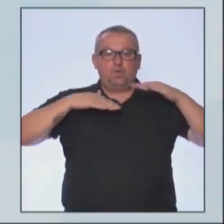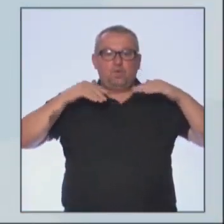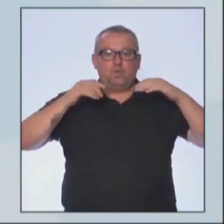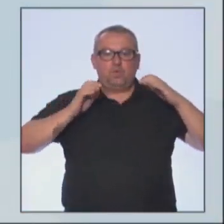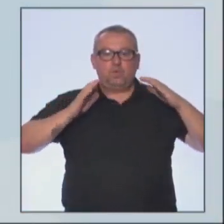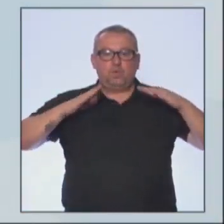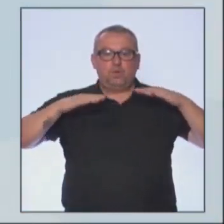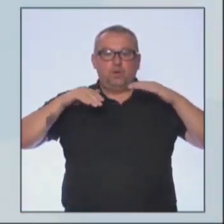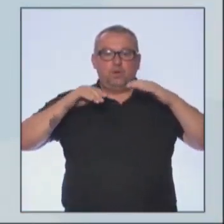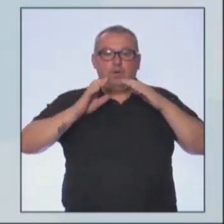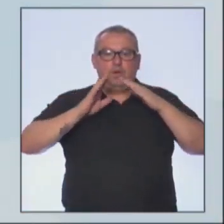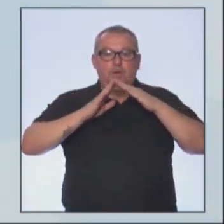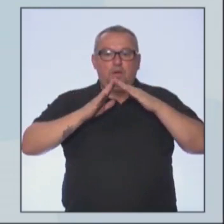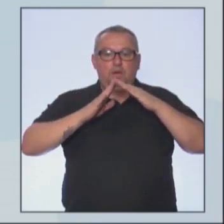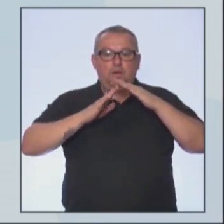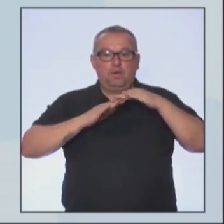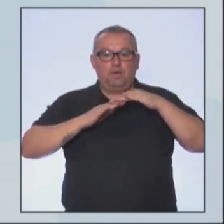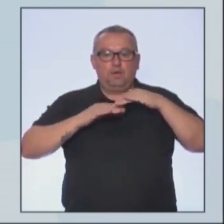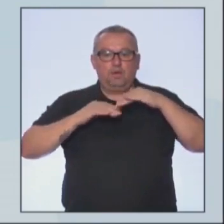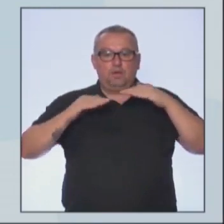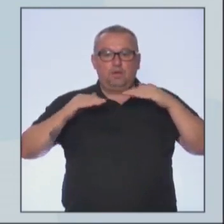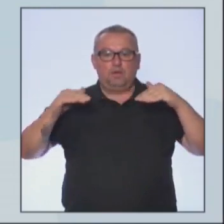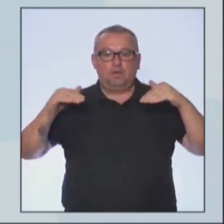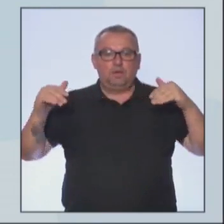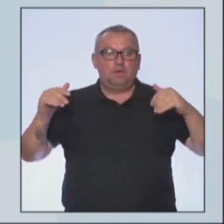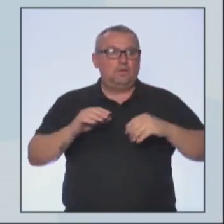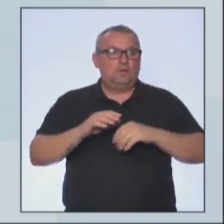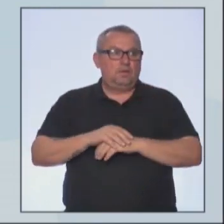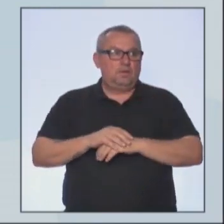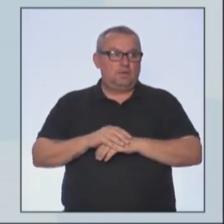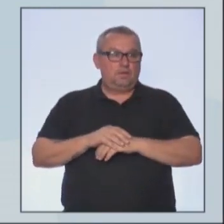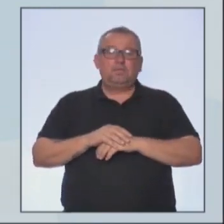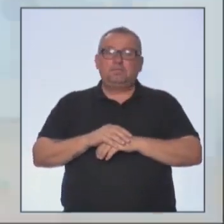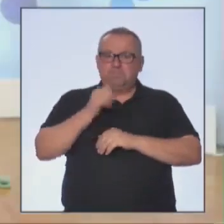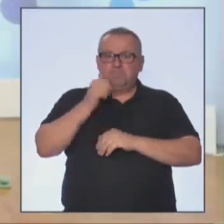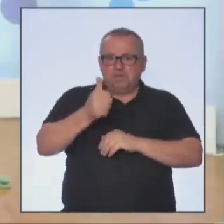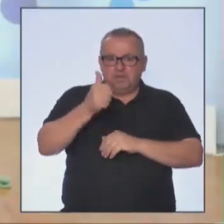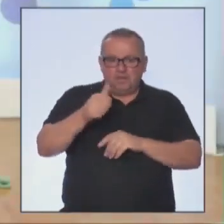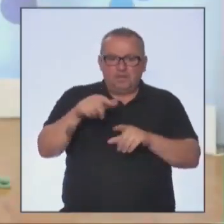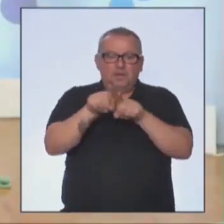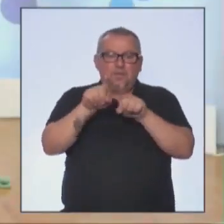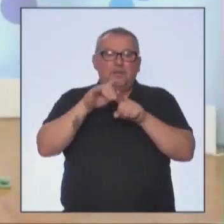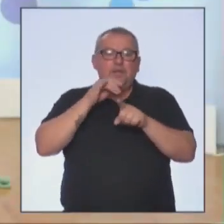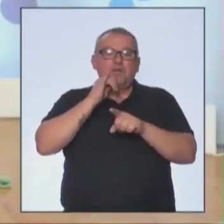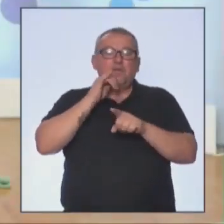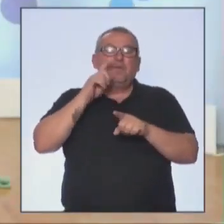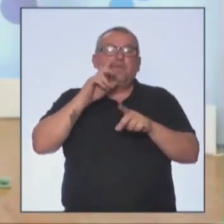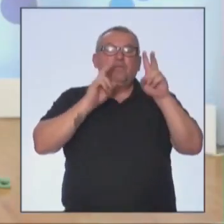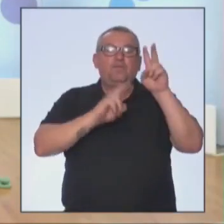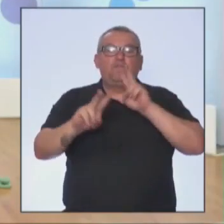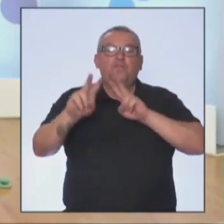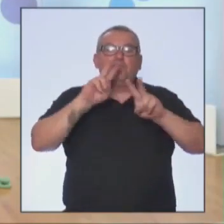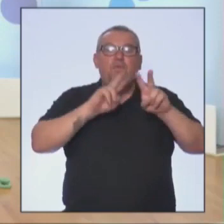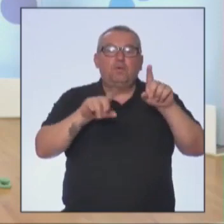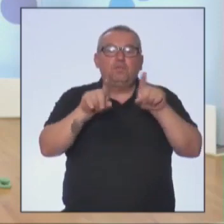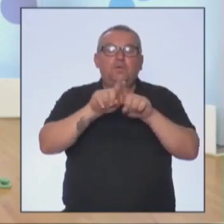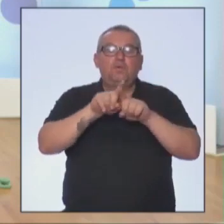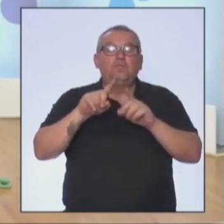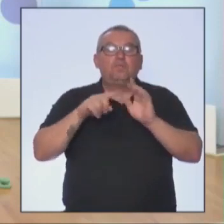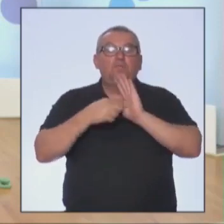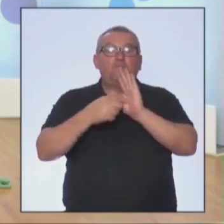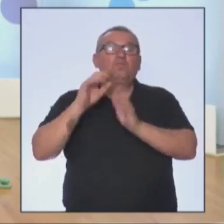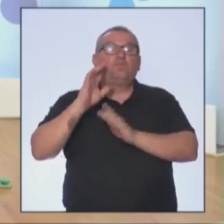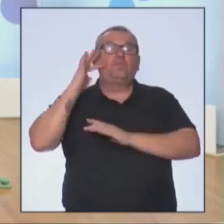anulam e depois cada uma segue o seu caminho. Tá, a gente deu um exemplo visual, a gente mostrou isso acontecendo